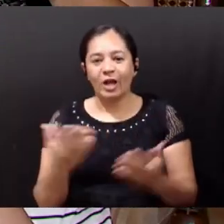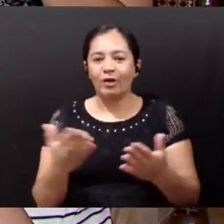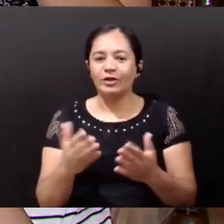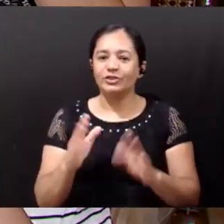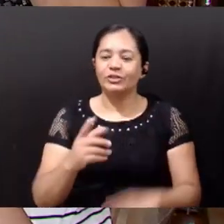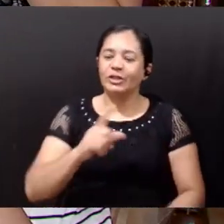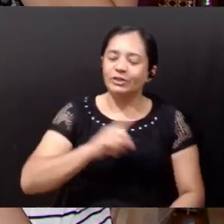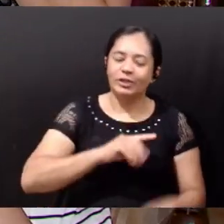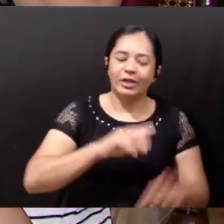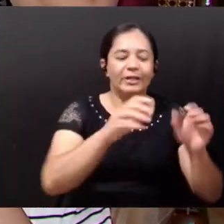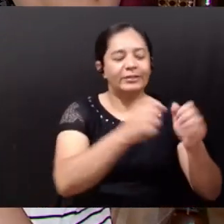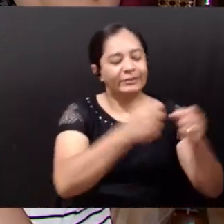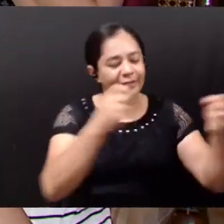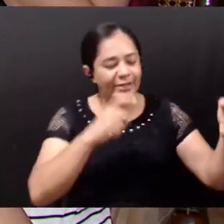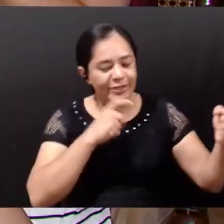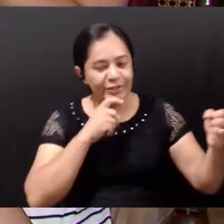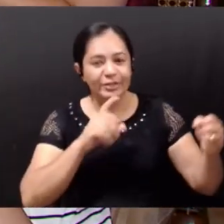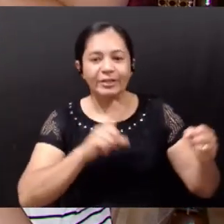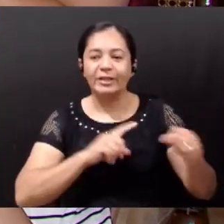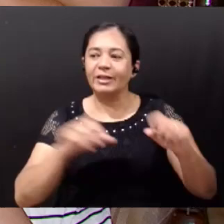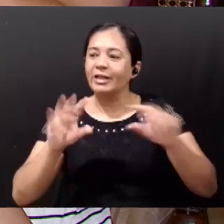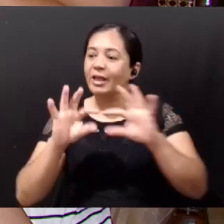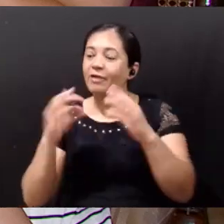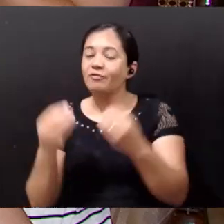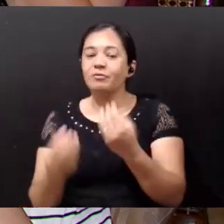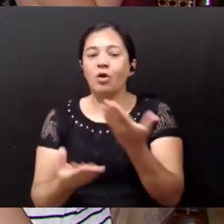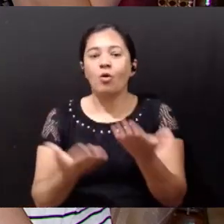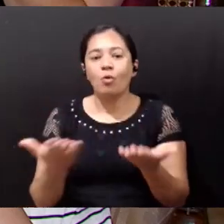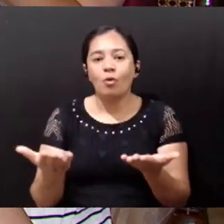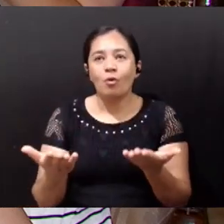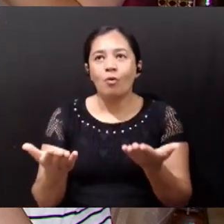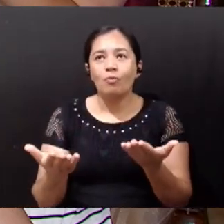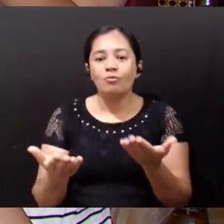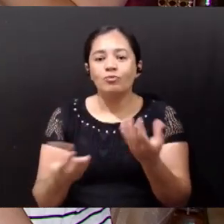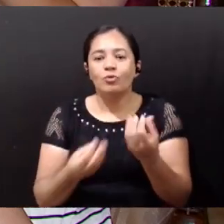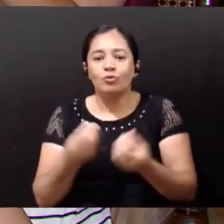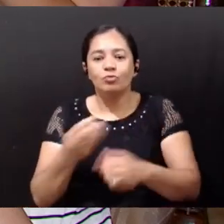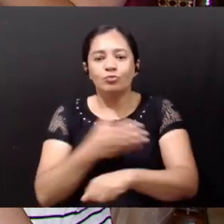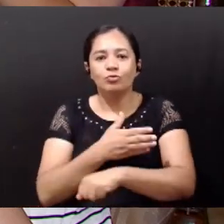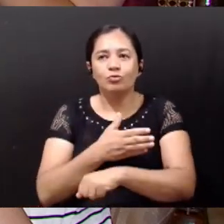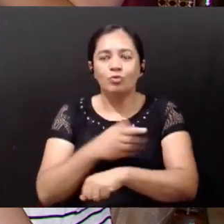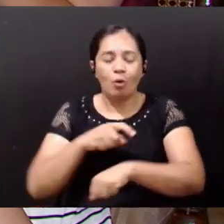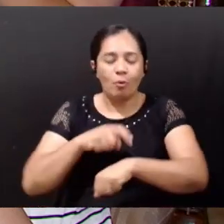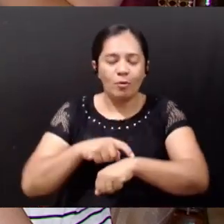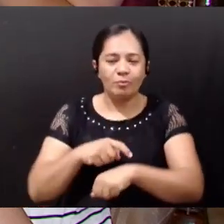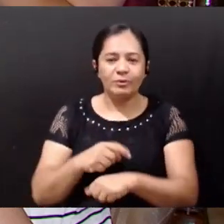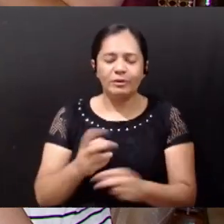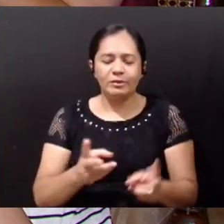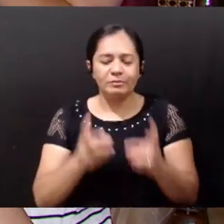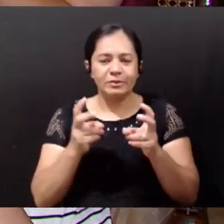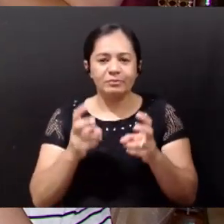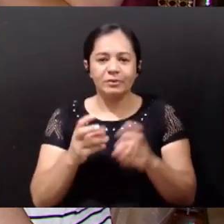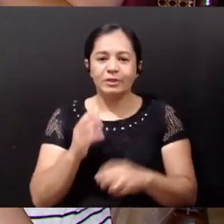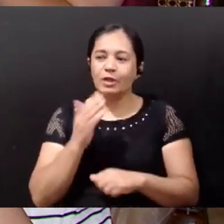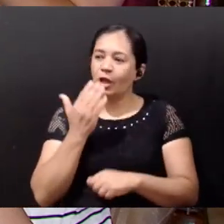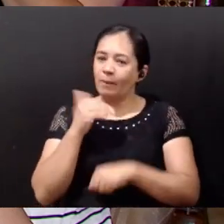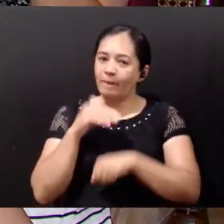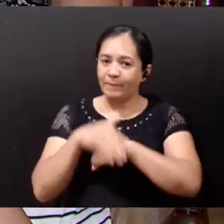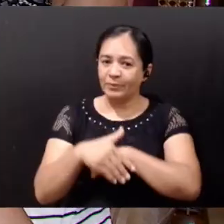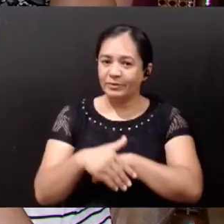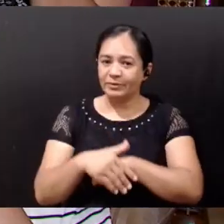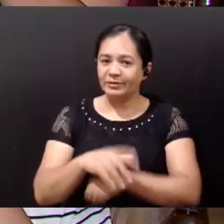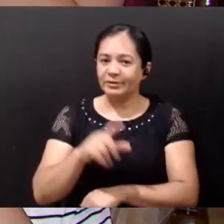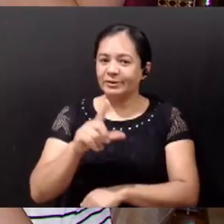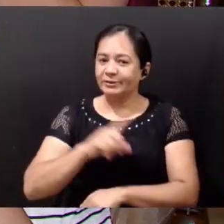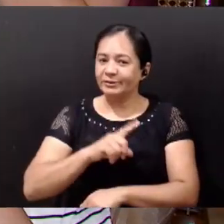as famílias. Em que momento vocês viram que esse jantar, como você disse, tem a pescaria? Como